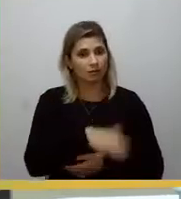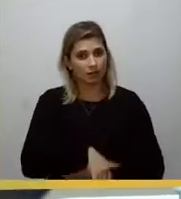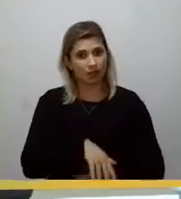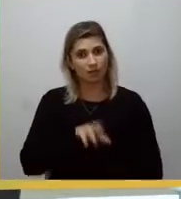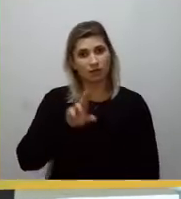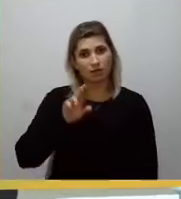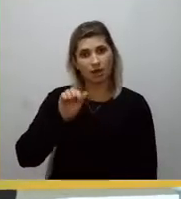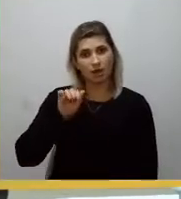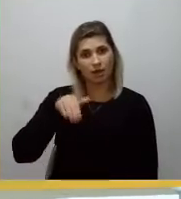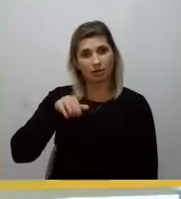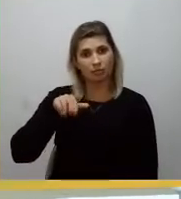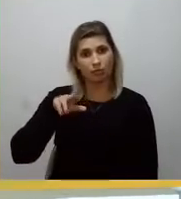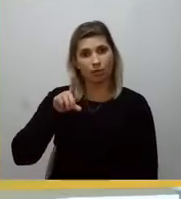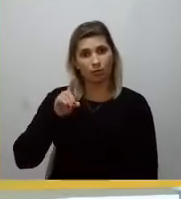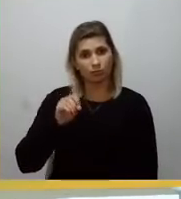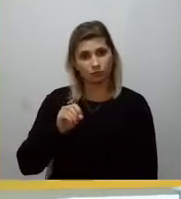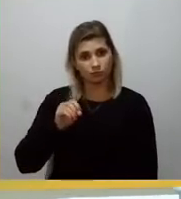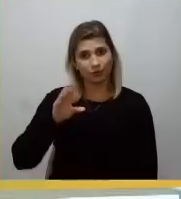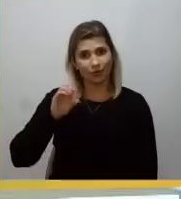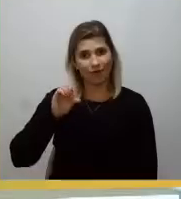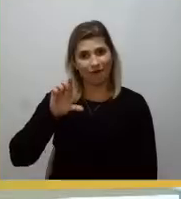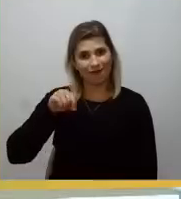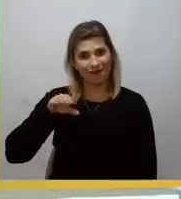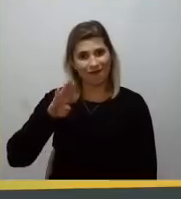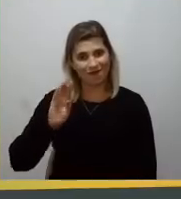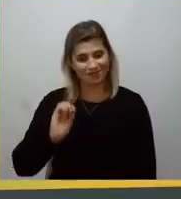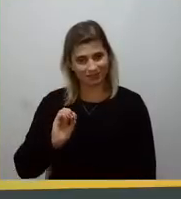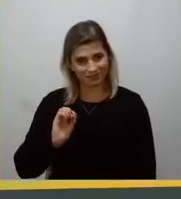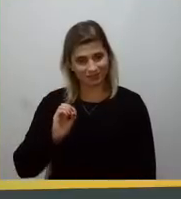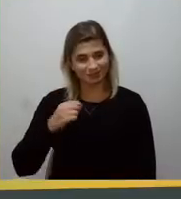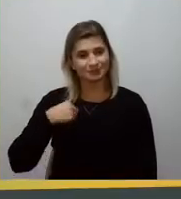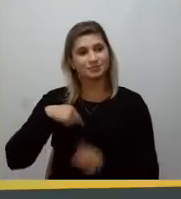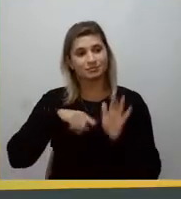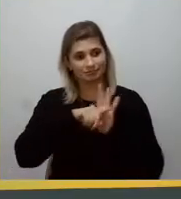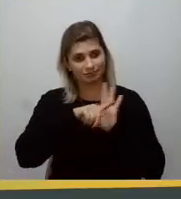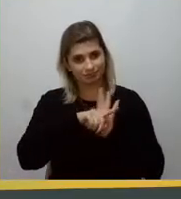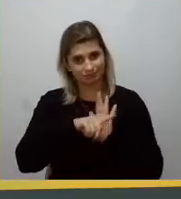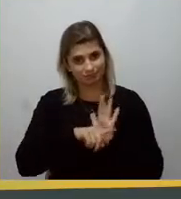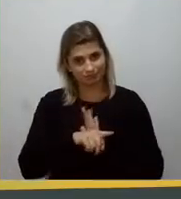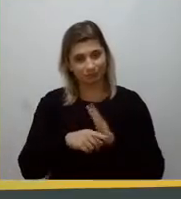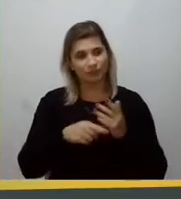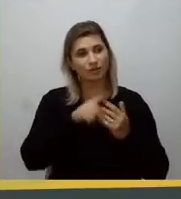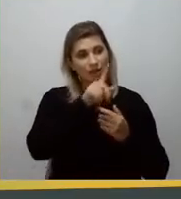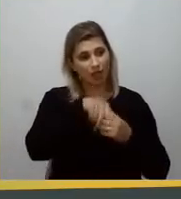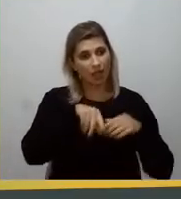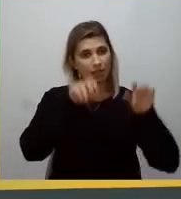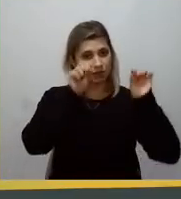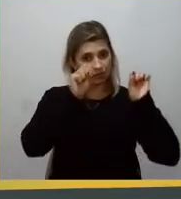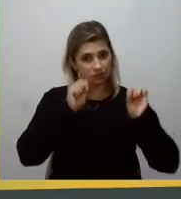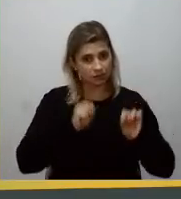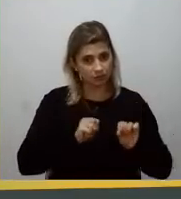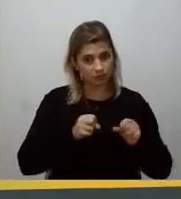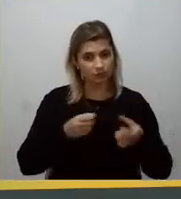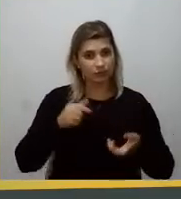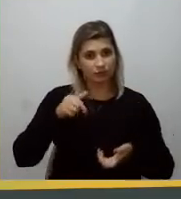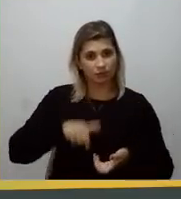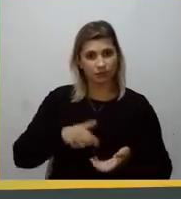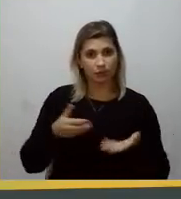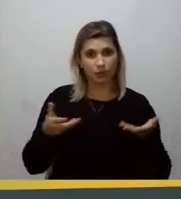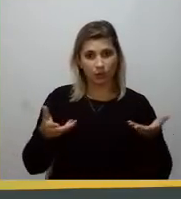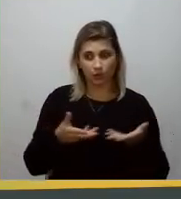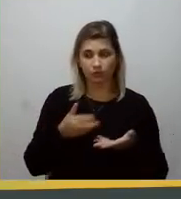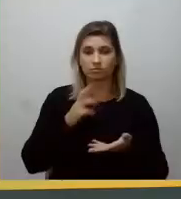tarde. Vou inicialmente fazer sua inquirição, será ouvido como testemunha nessa comissão. Eu gostaria que respondesse o seu